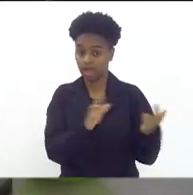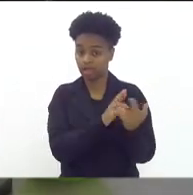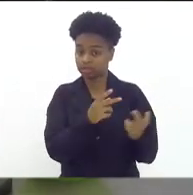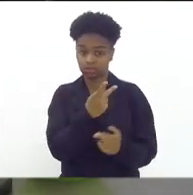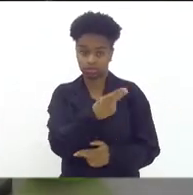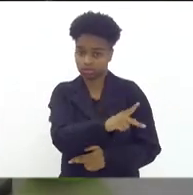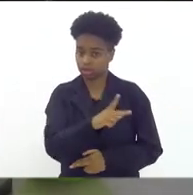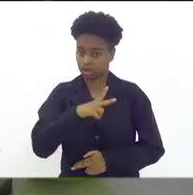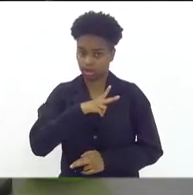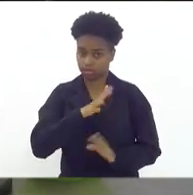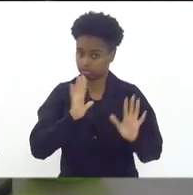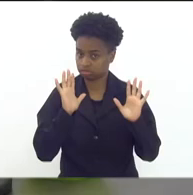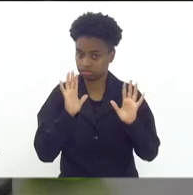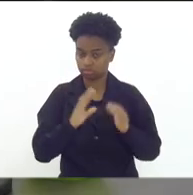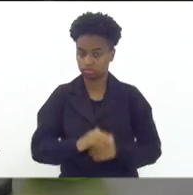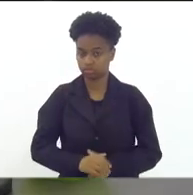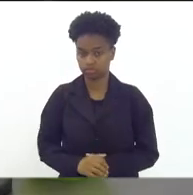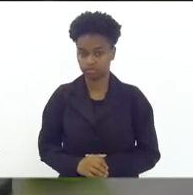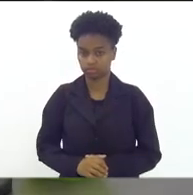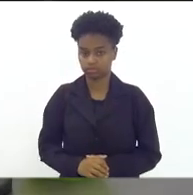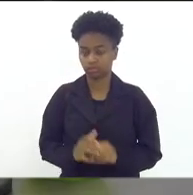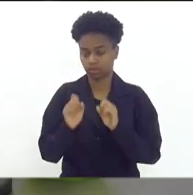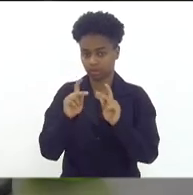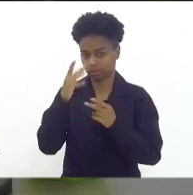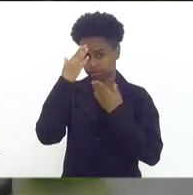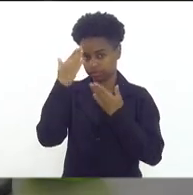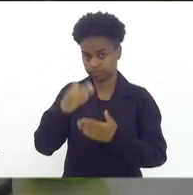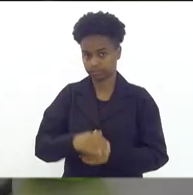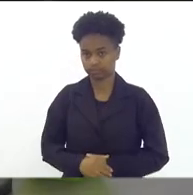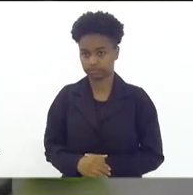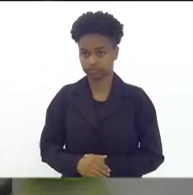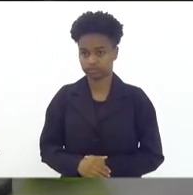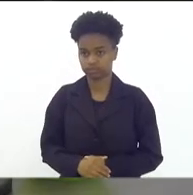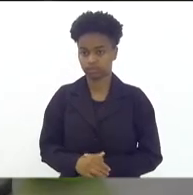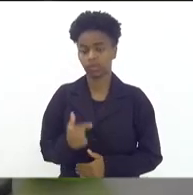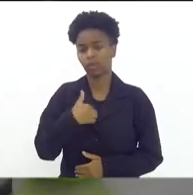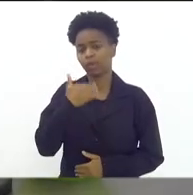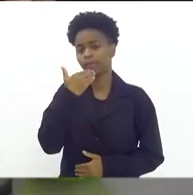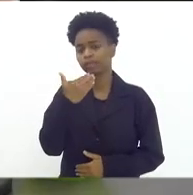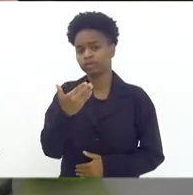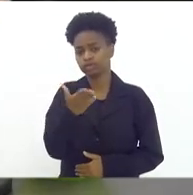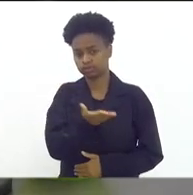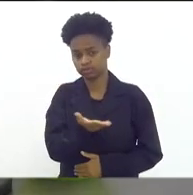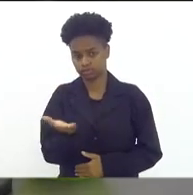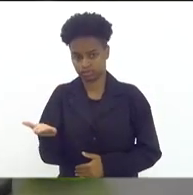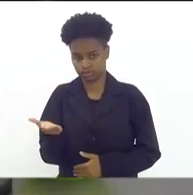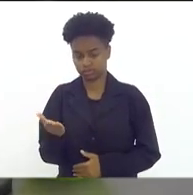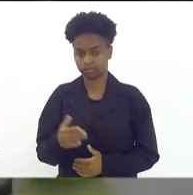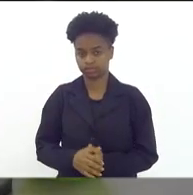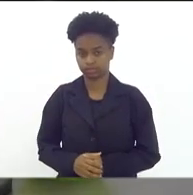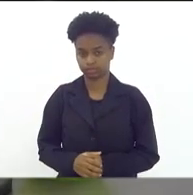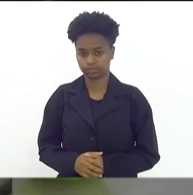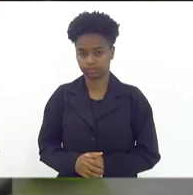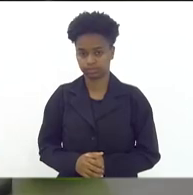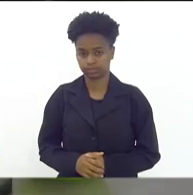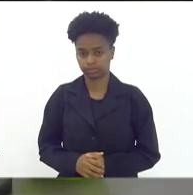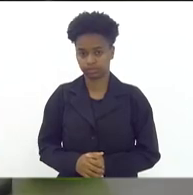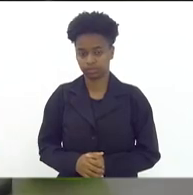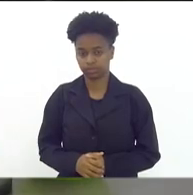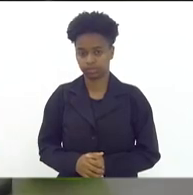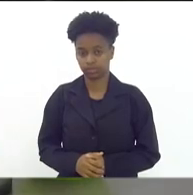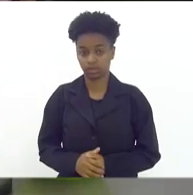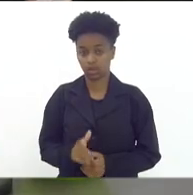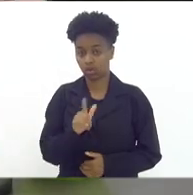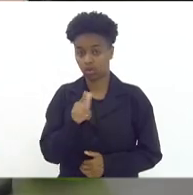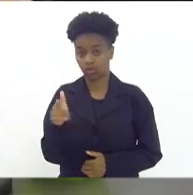privada dela com terceirizada Ok obrigado eu só pediria Uma gentileza Presidente se se na